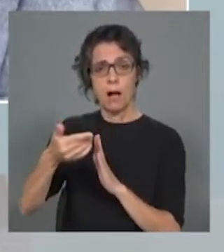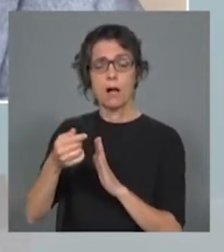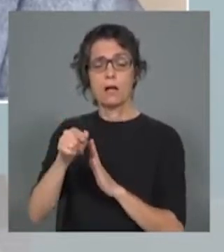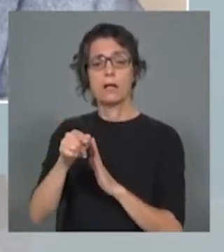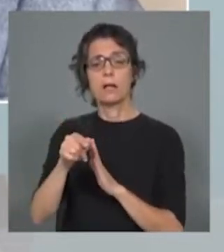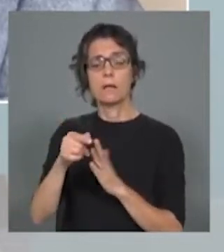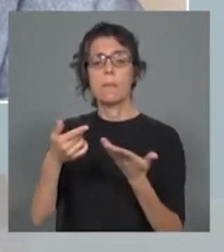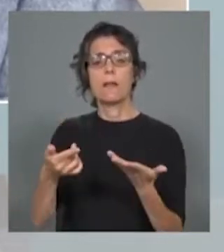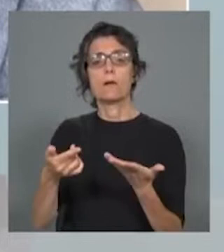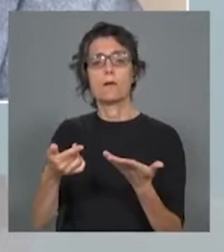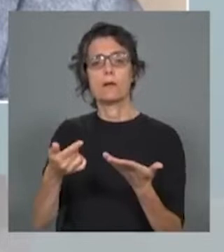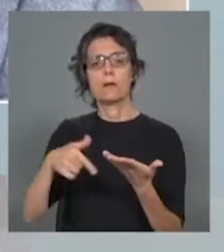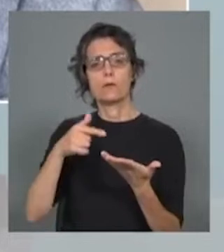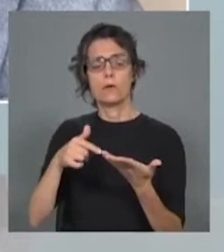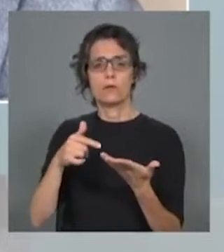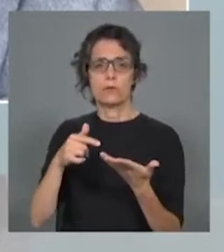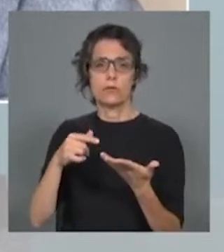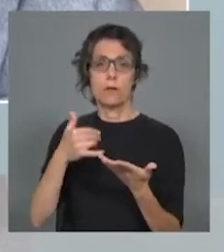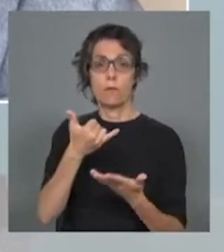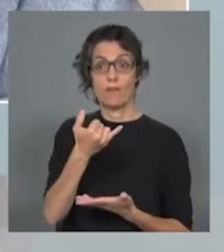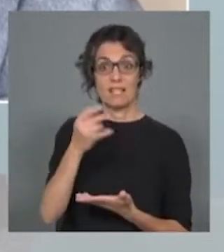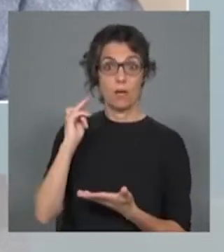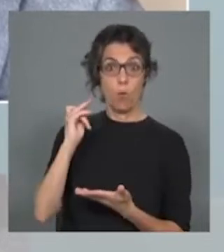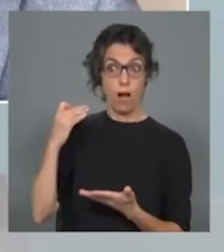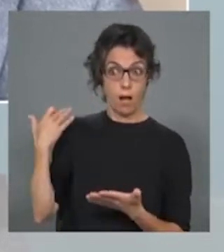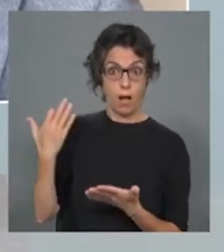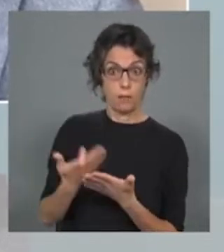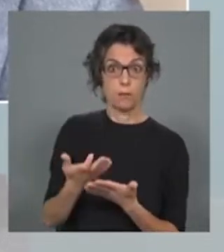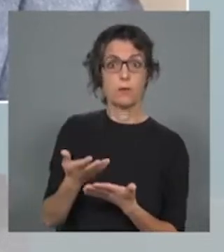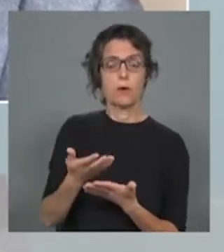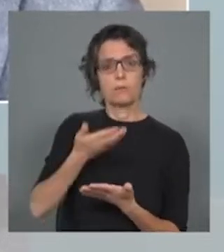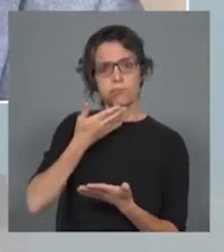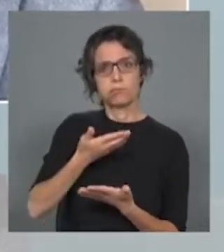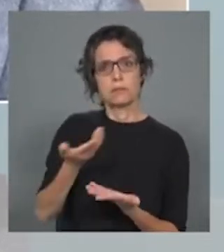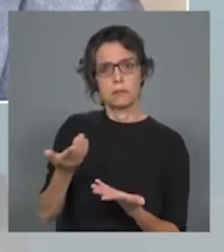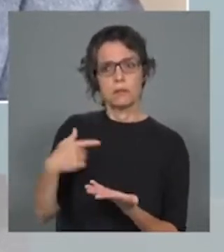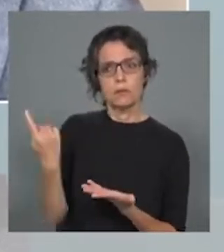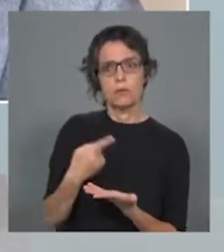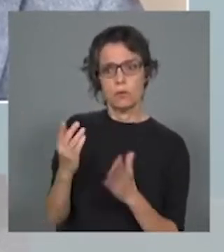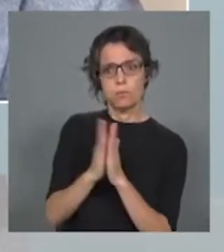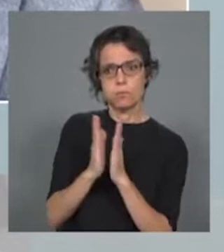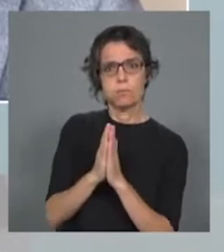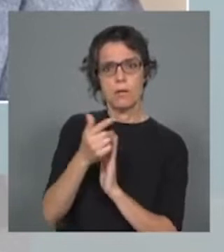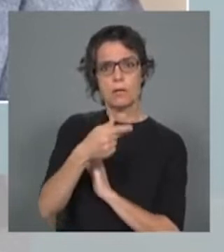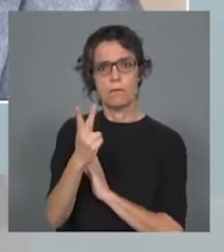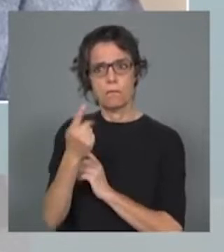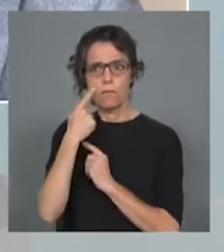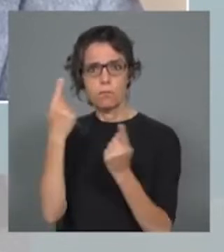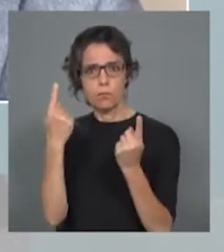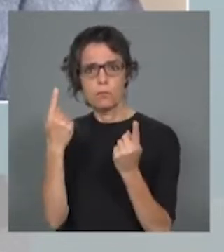estamos no 25º ano, já são 25 anos desta experiência que aqui na televisão